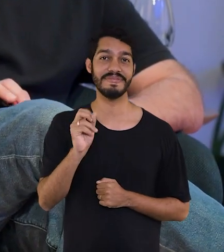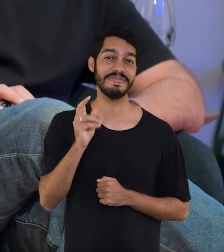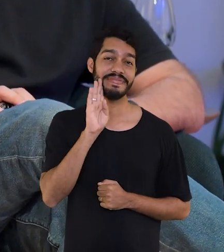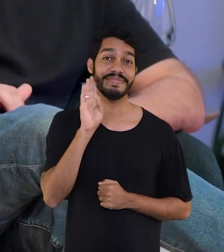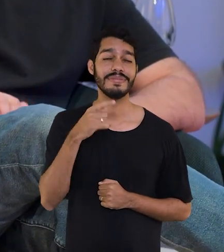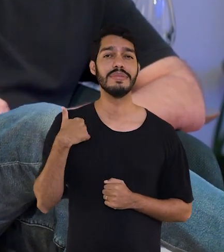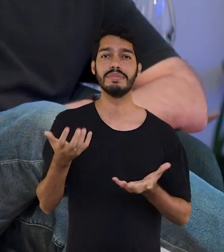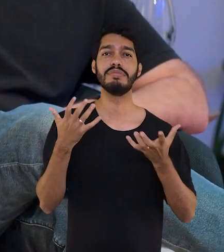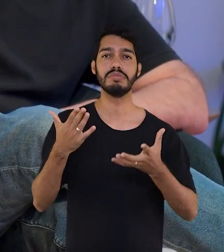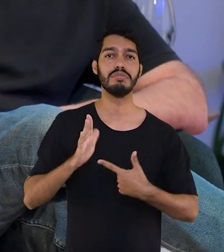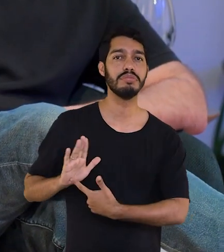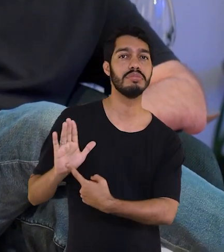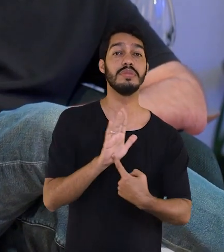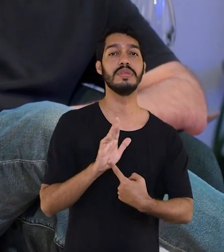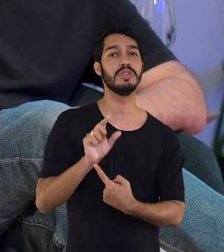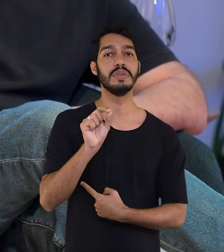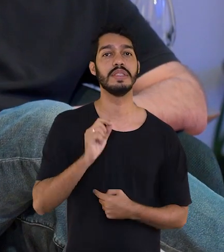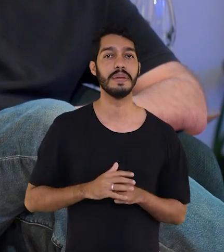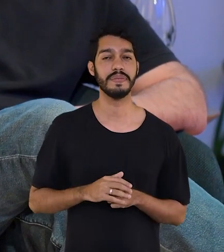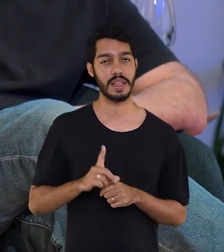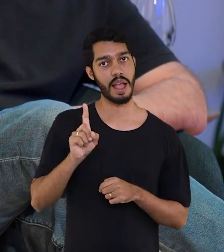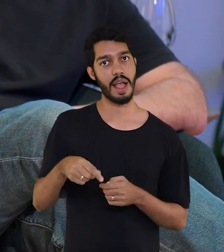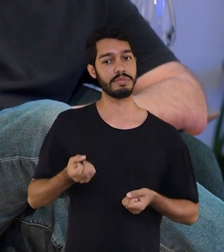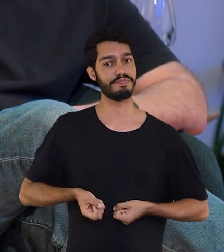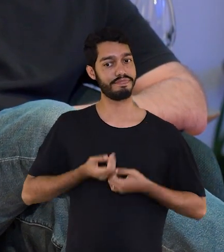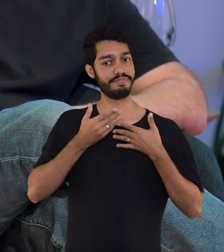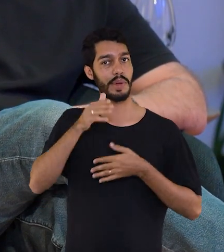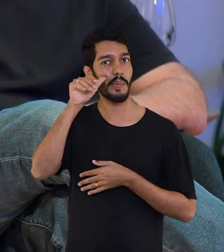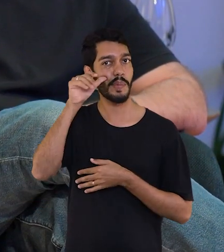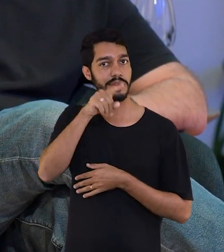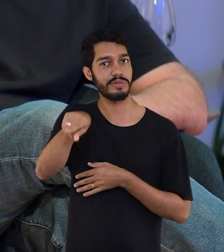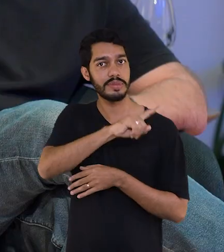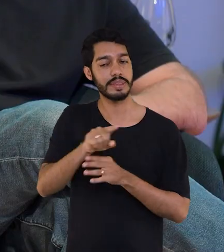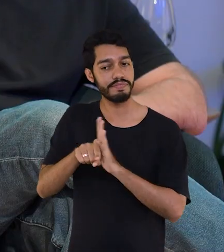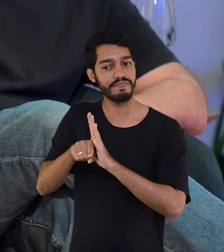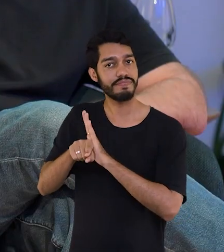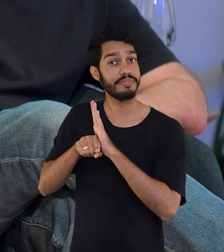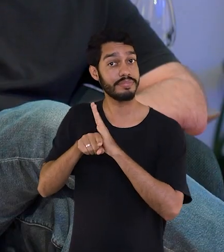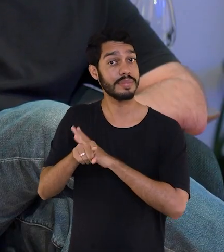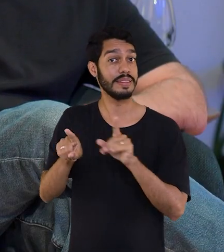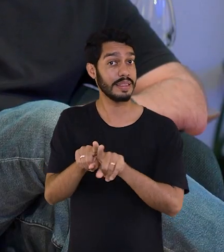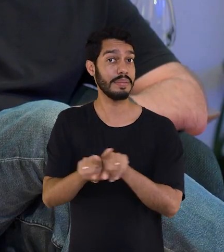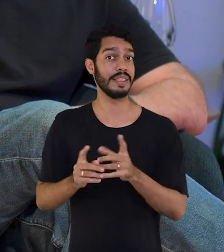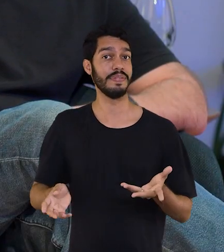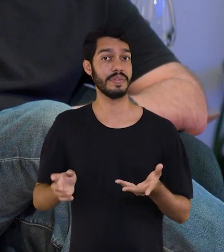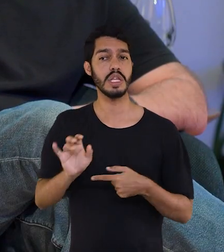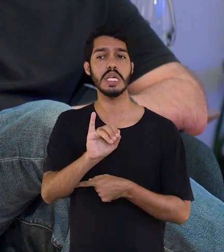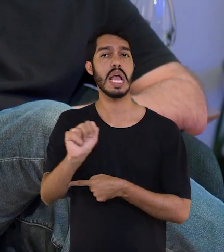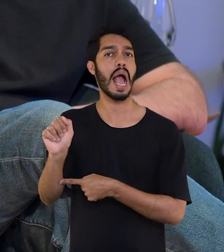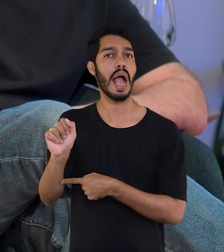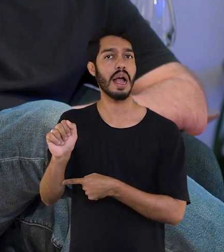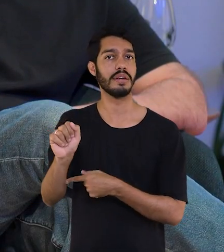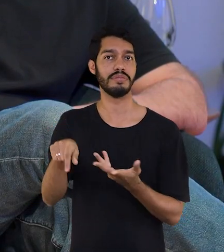Bacana. Então, o que eu quero mostrar para vocês, e isso vale como despertar uma curiosidade para que vocês também pesquisem o conhecimento.